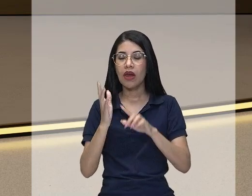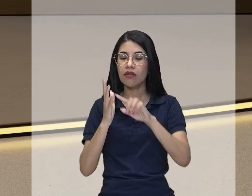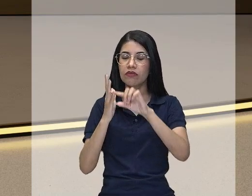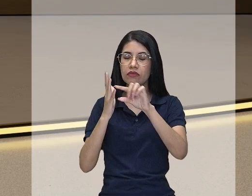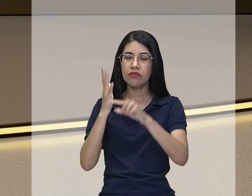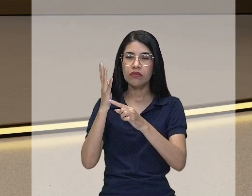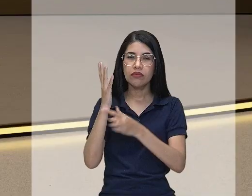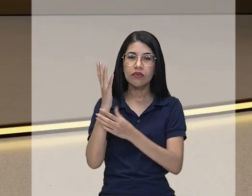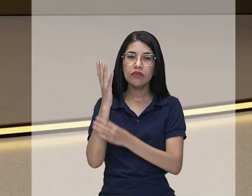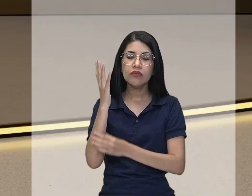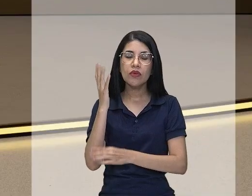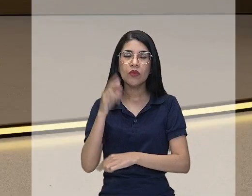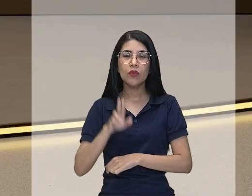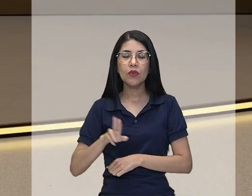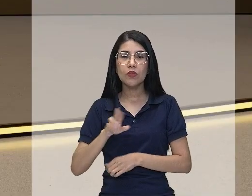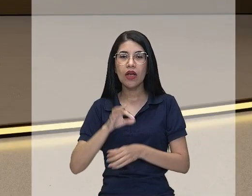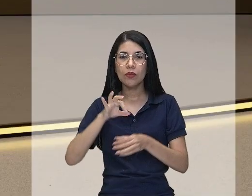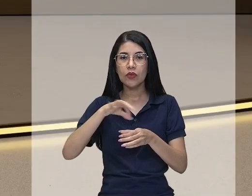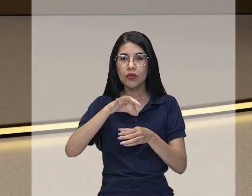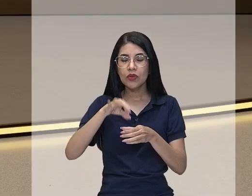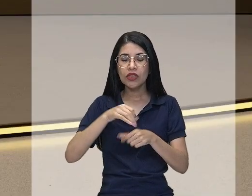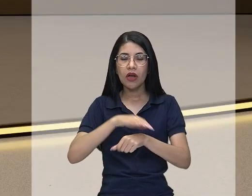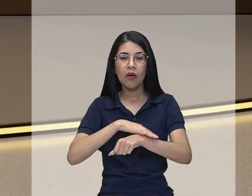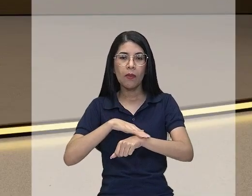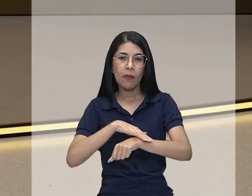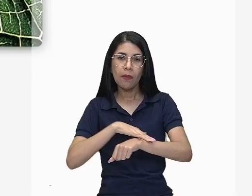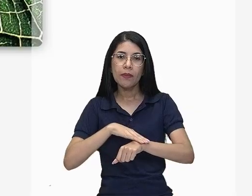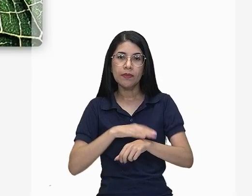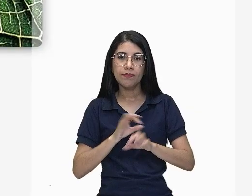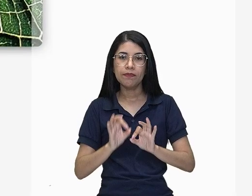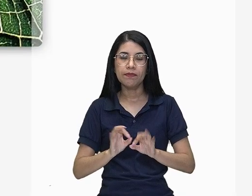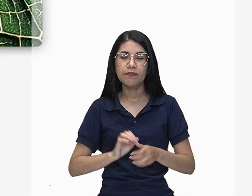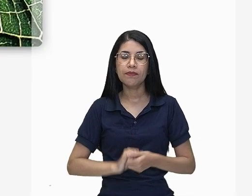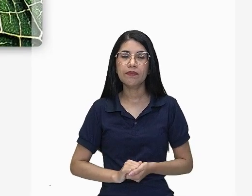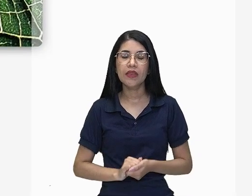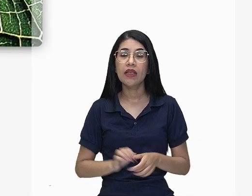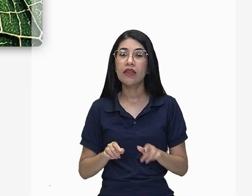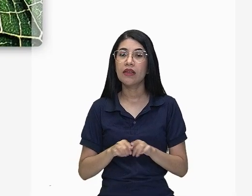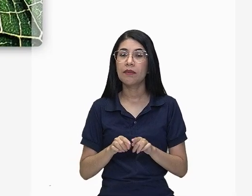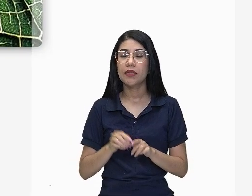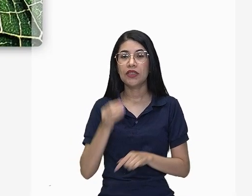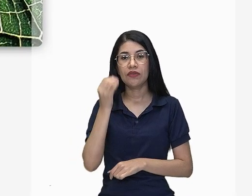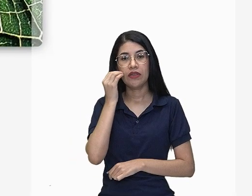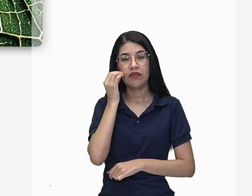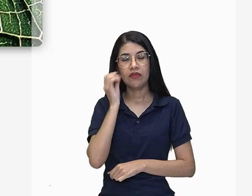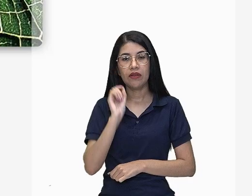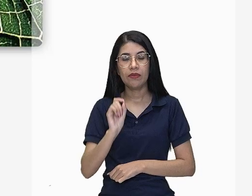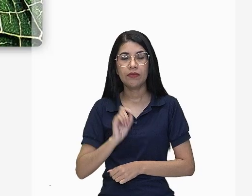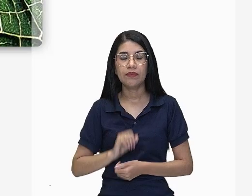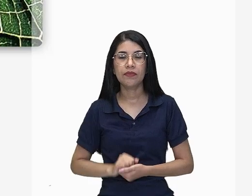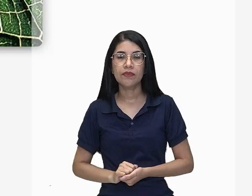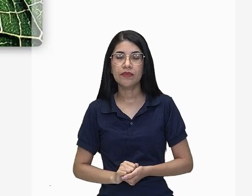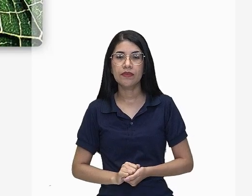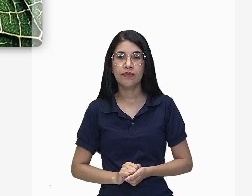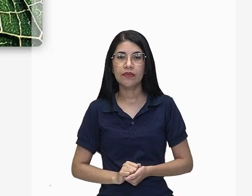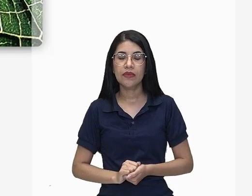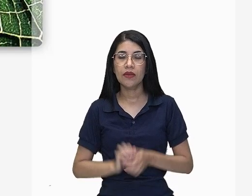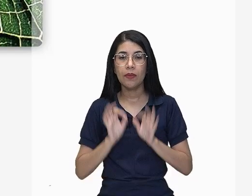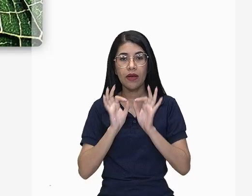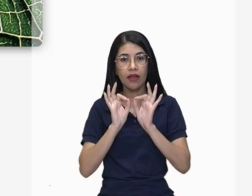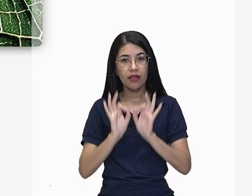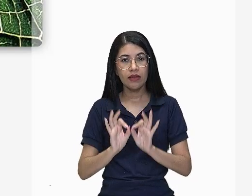utilizada para um chá ou para uma pomada, tá certo? Vamos observar aí também. Então preste bastante